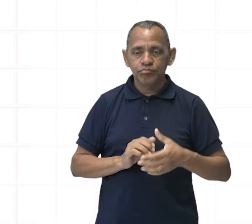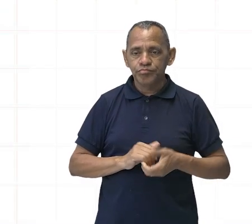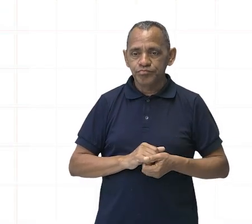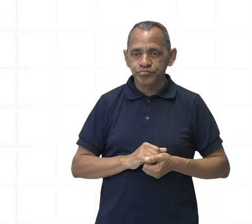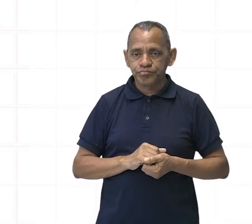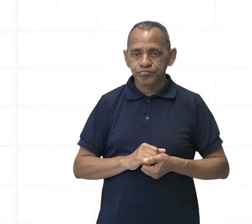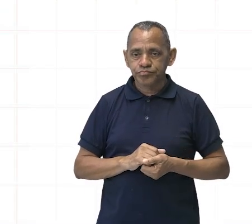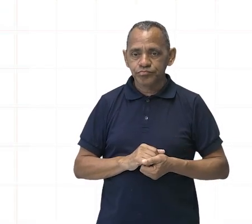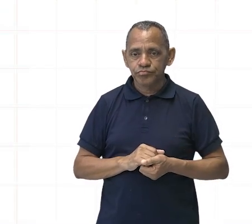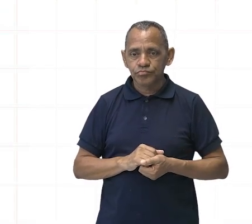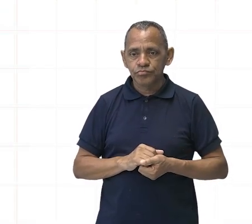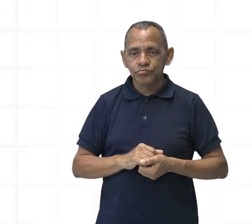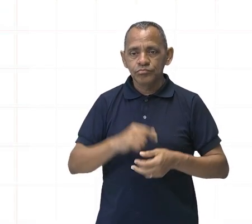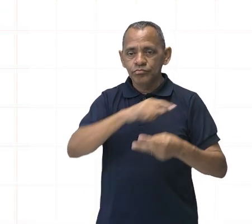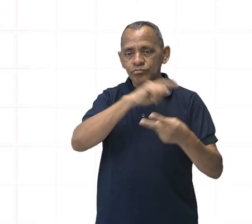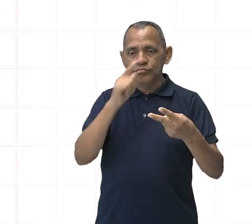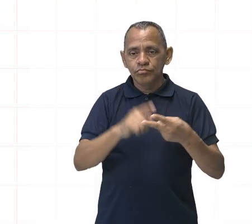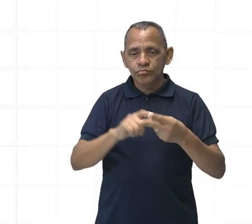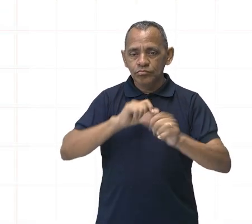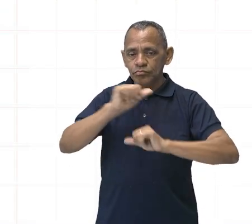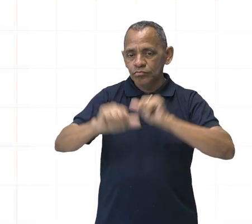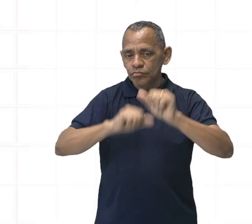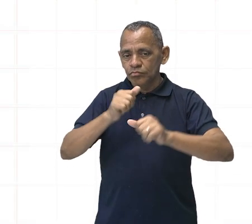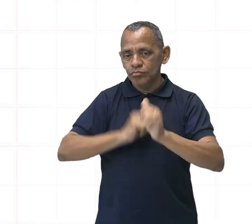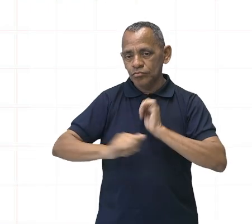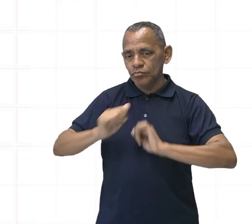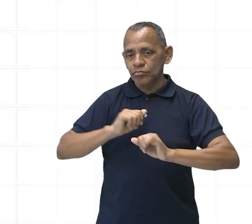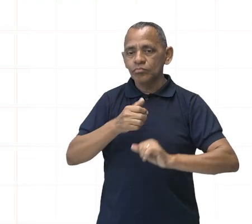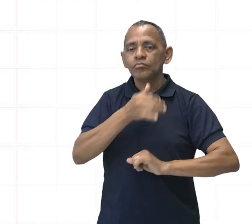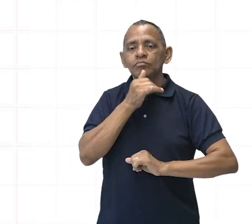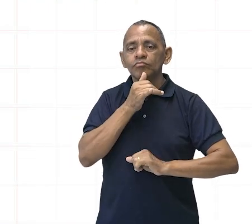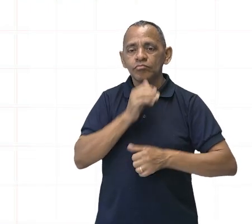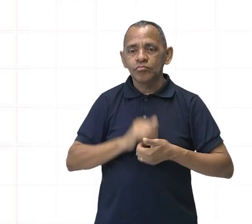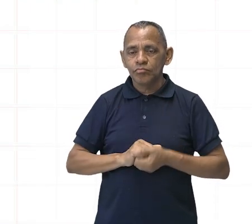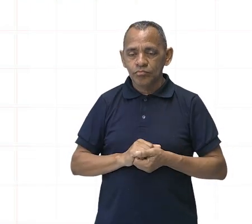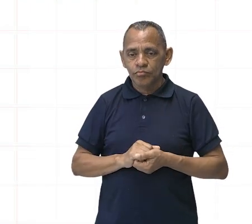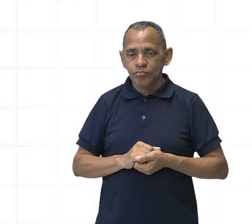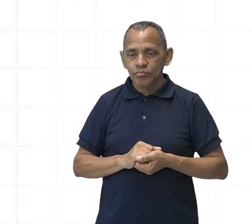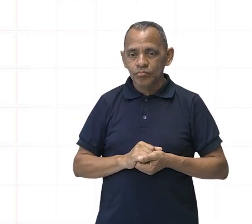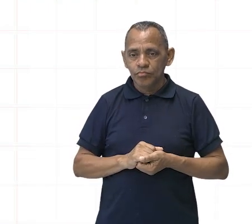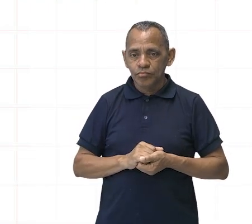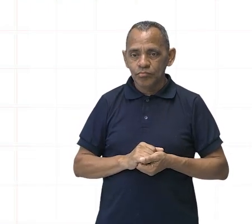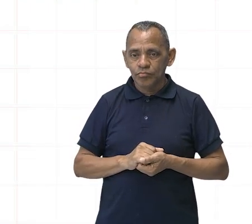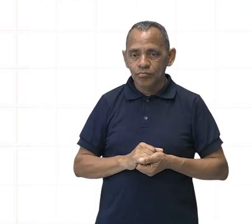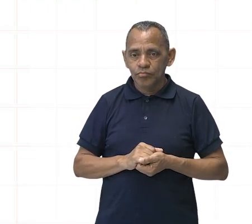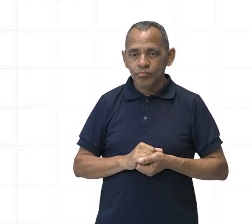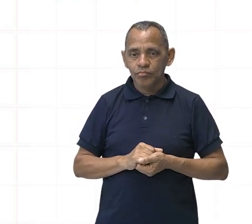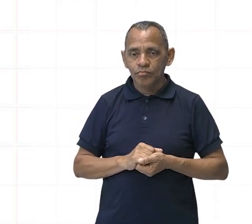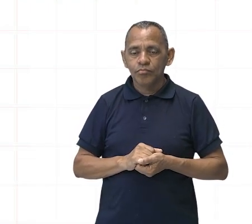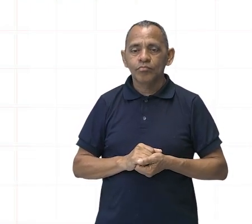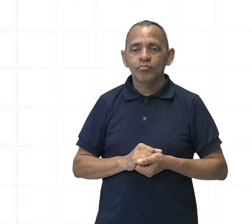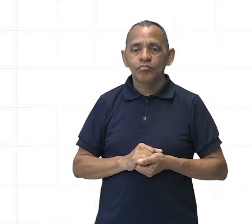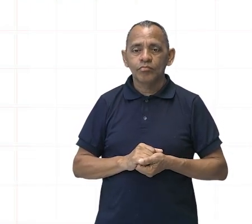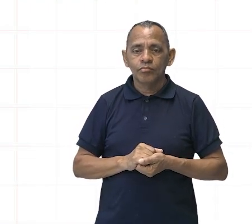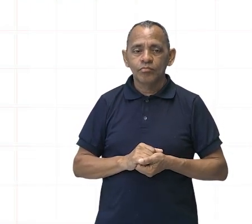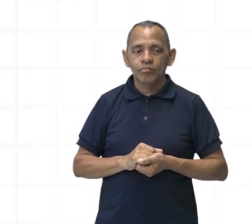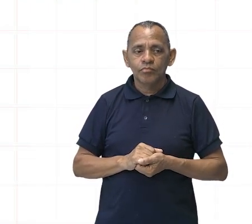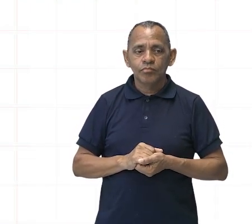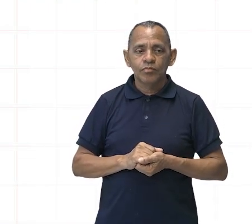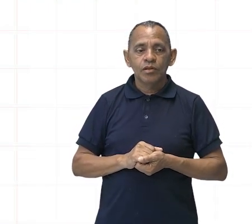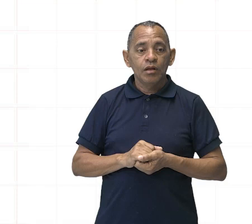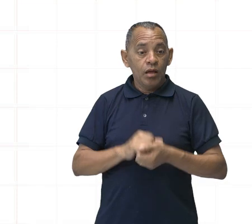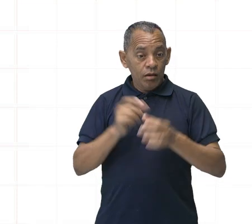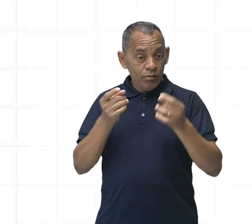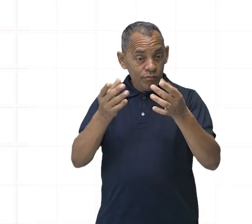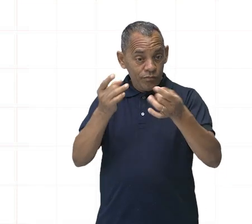tópico temos as reformas econômicas, como, por exemplo, as privatizações, venda de